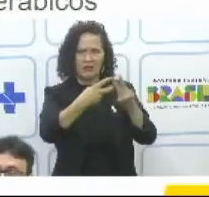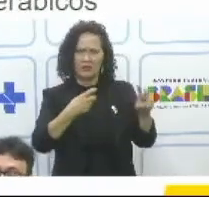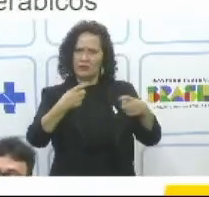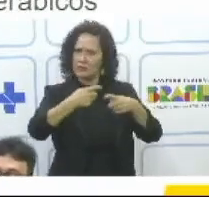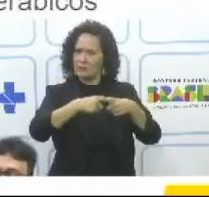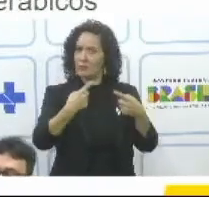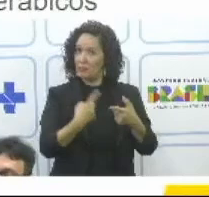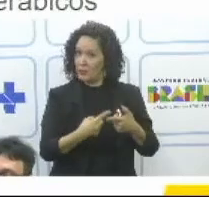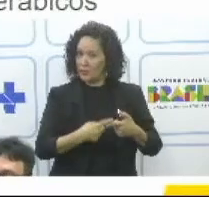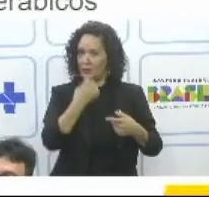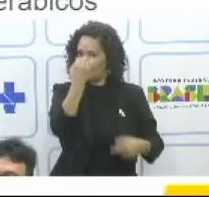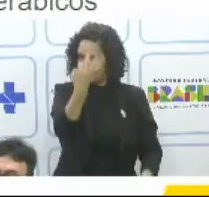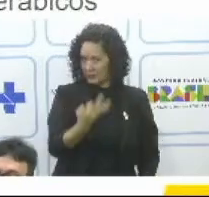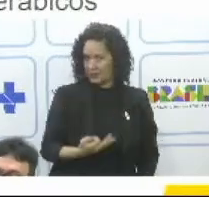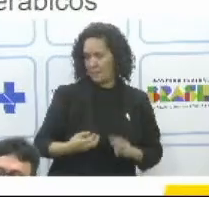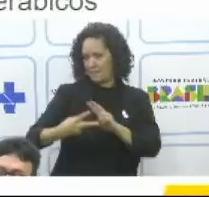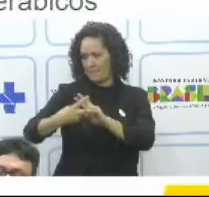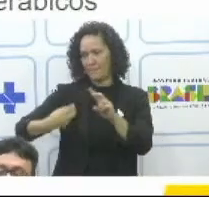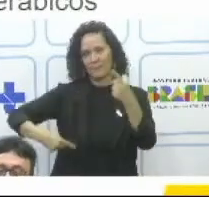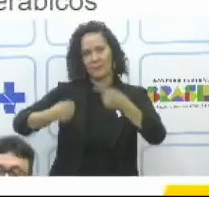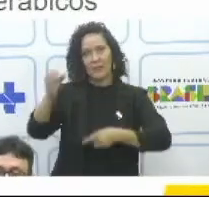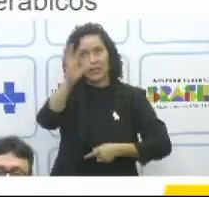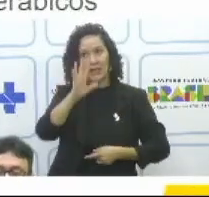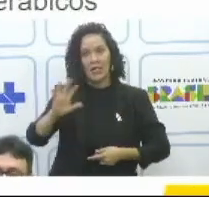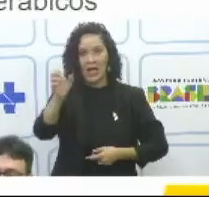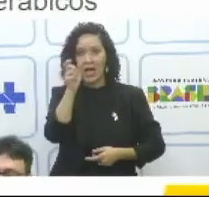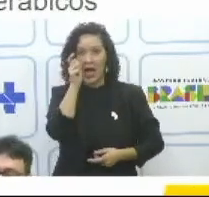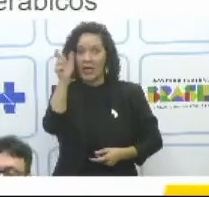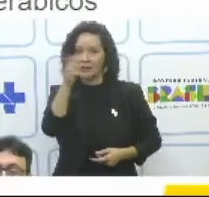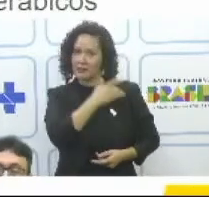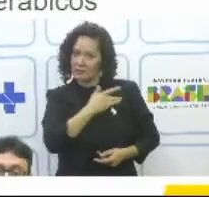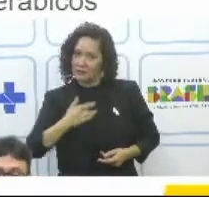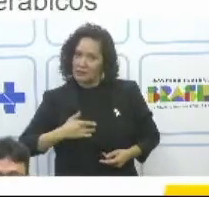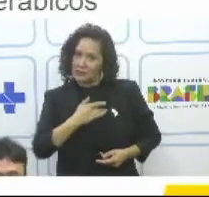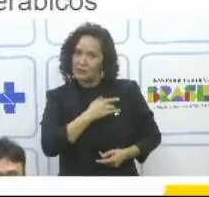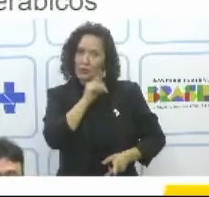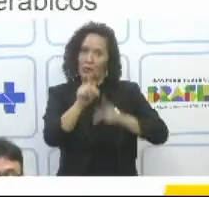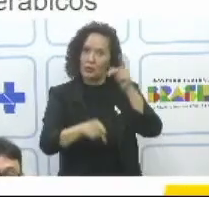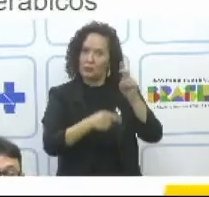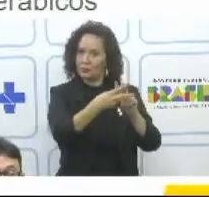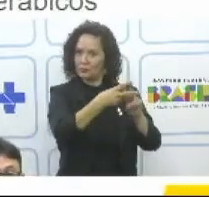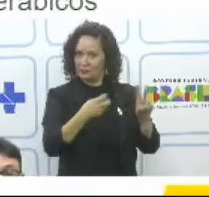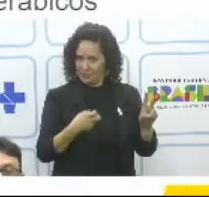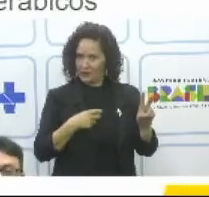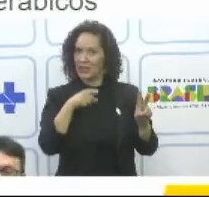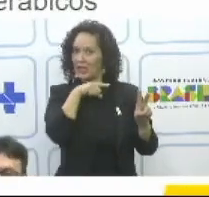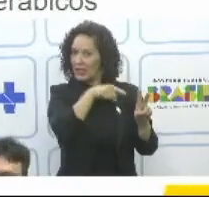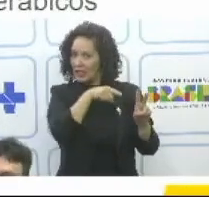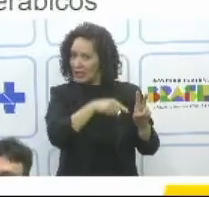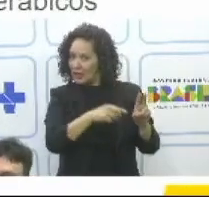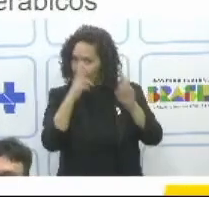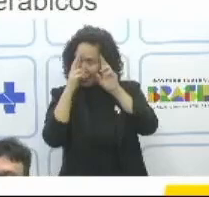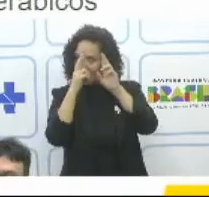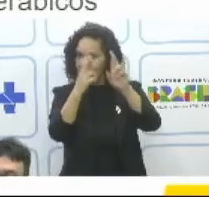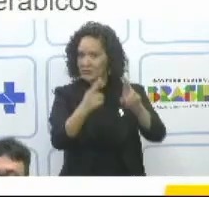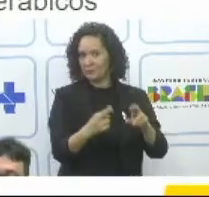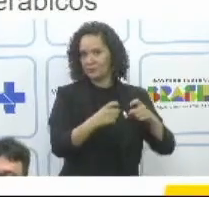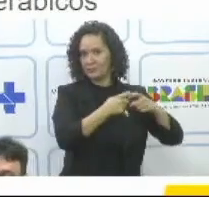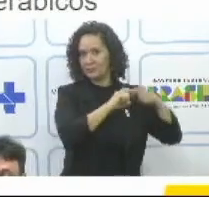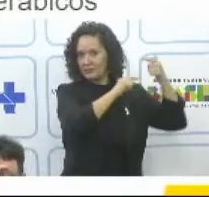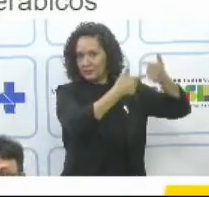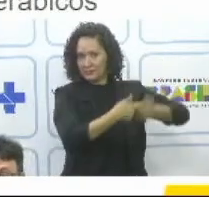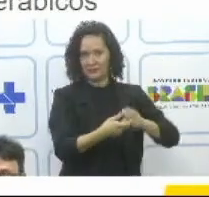ela compõe, né, a Política Nacional de Atenção à Saúde dos Povos Indígenas, que reconhece as medicinas tradicionais